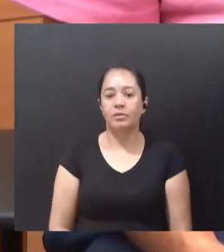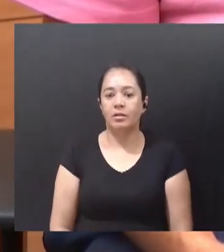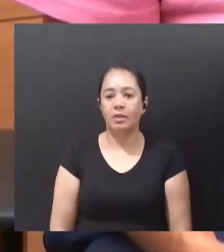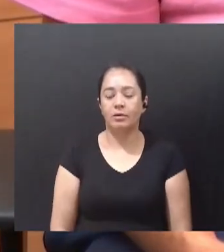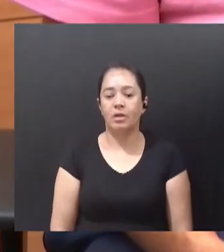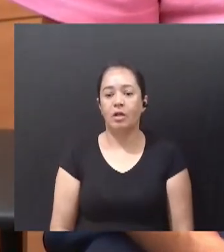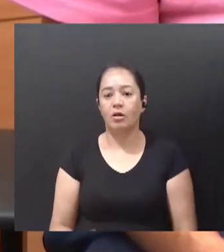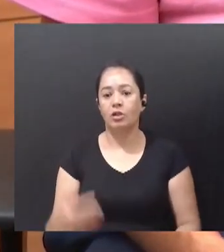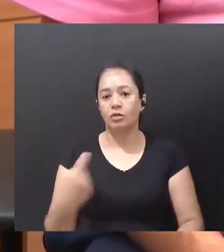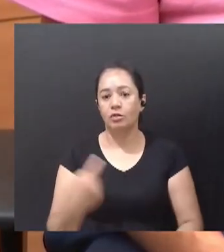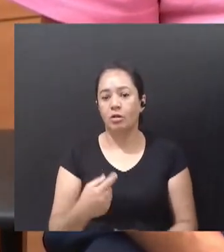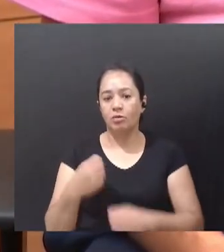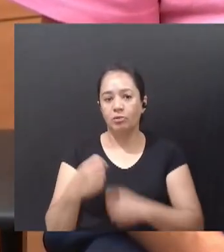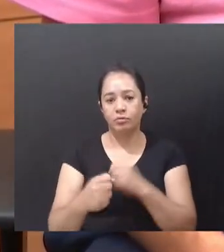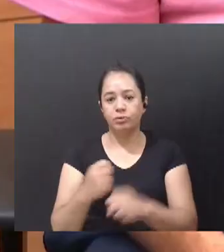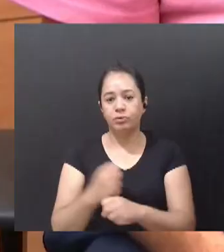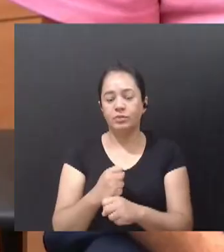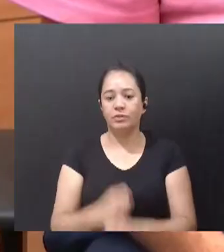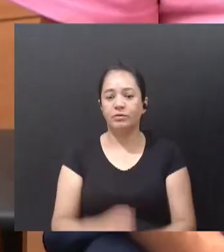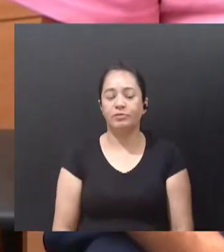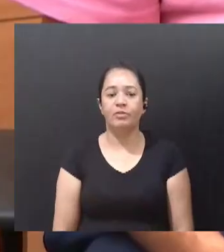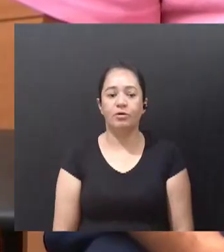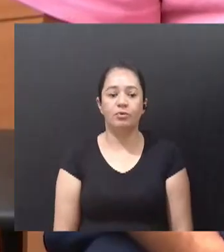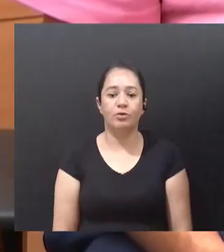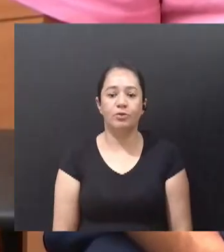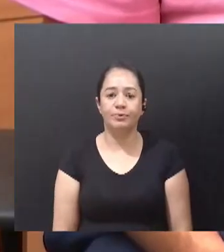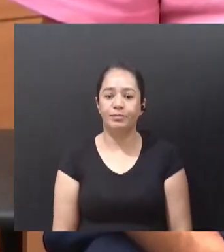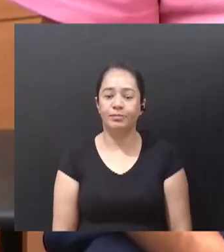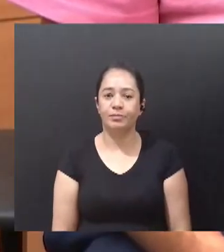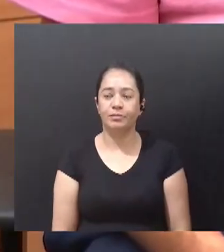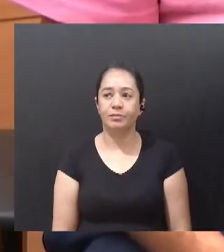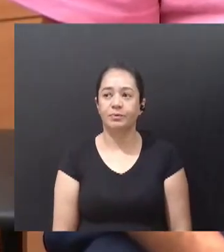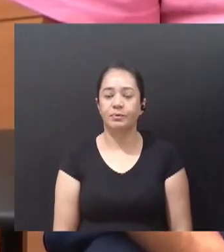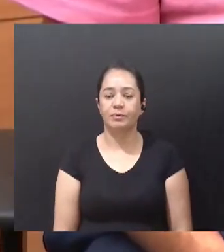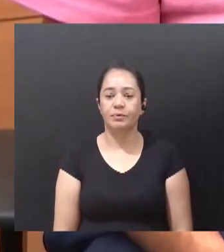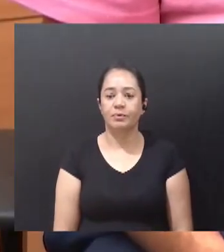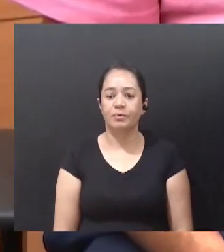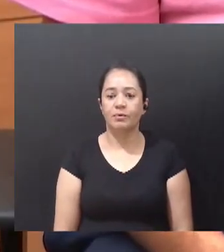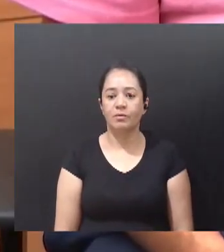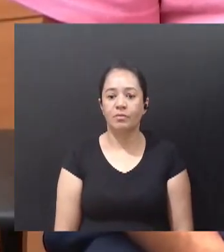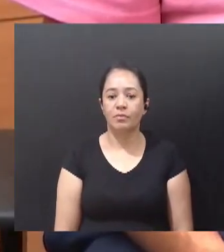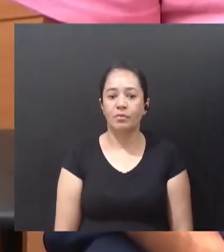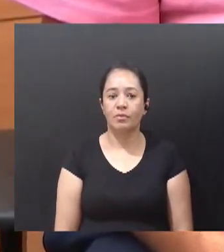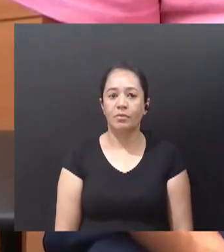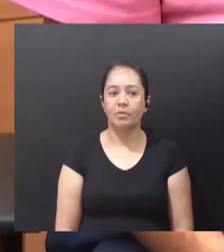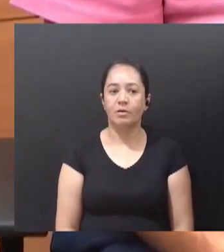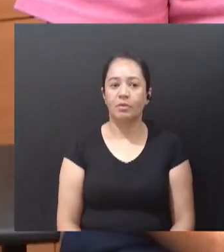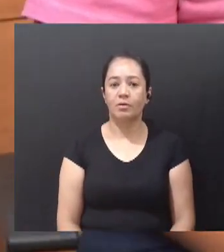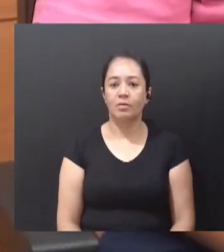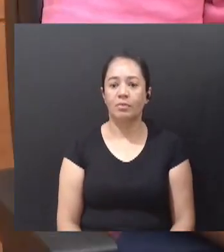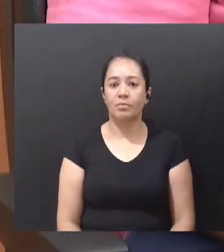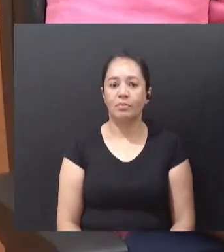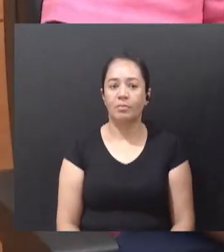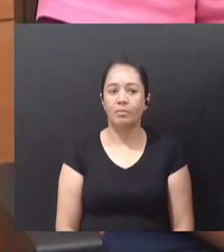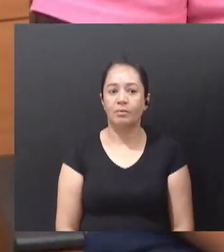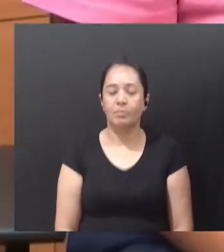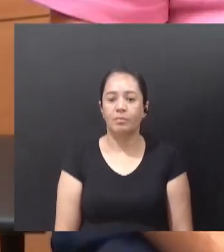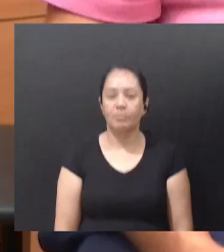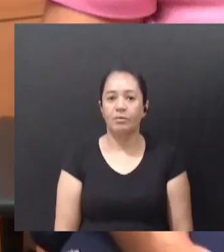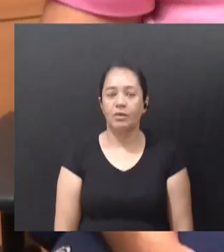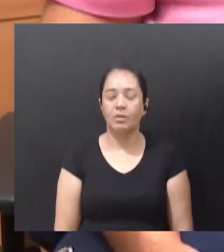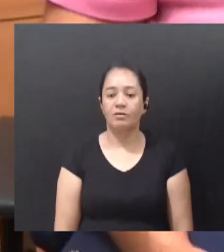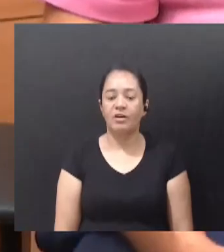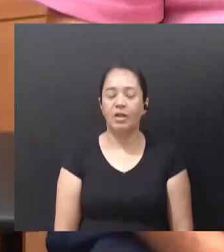dobra a aposta. Agora a gente está na 3ª, e que venham aí, né, outros processos. Mas agora a gente sabe que o HQ está mais